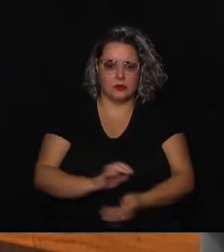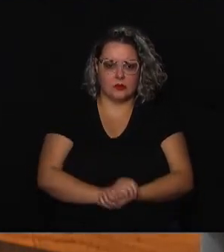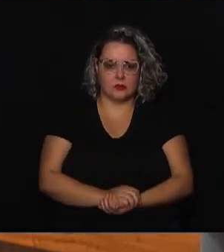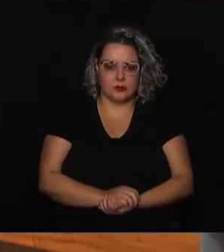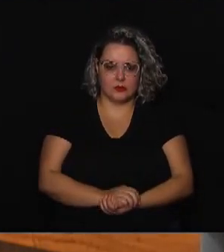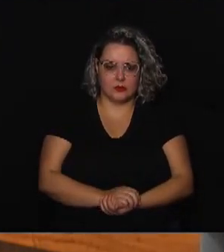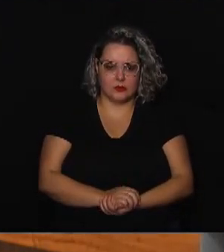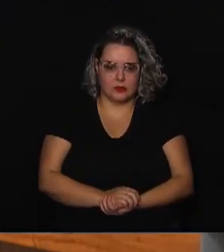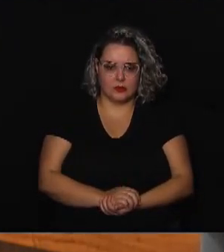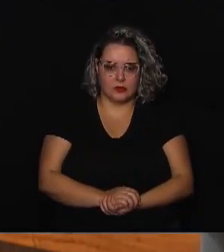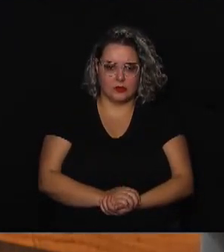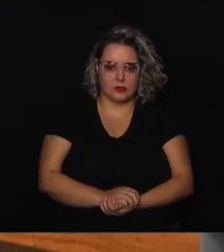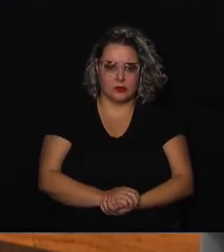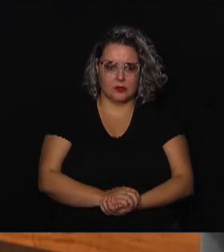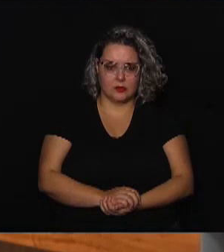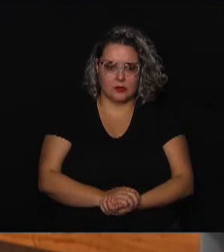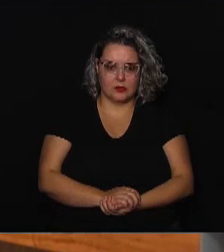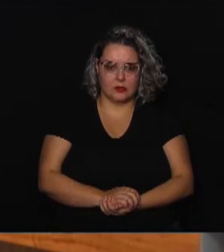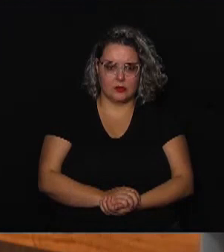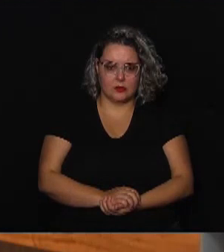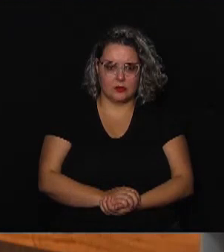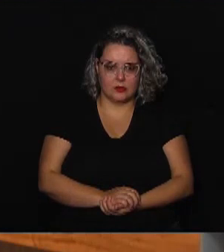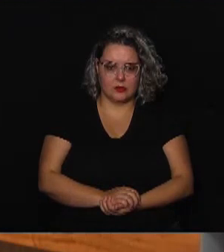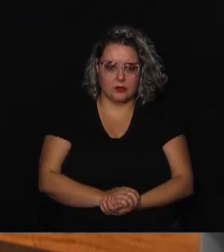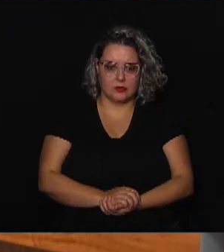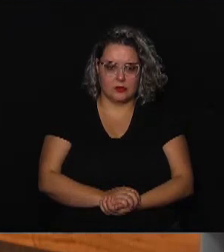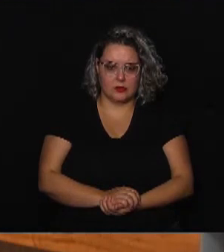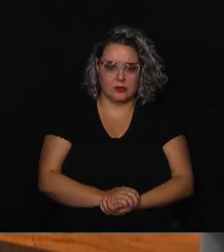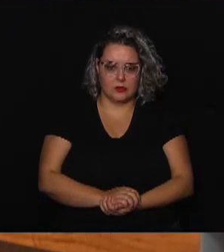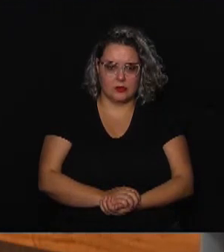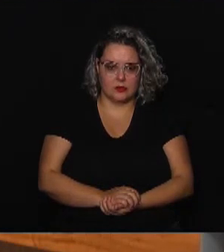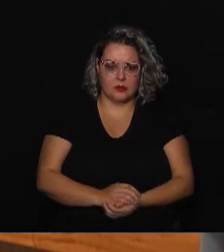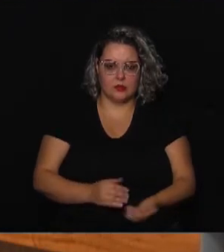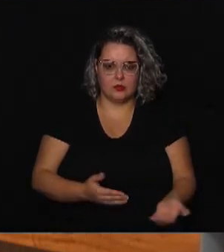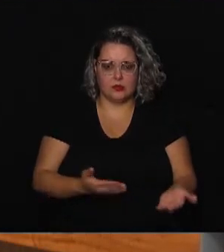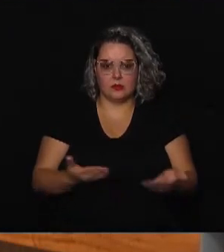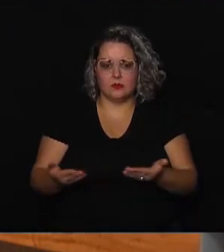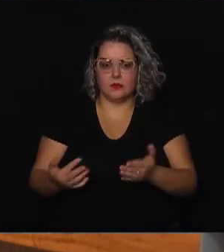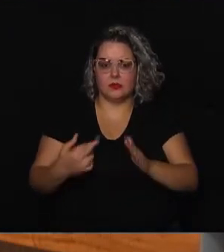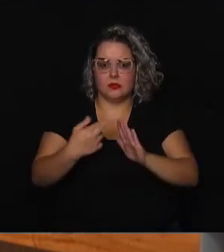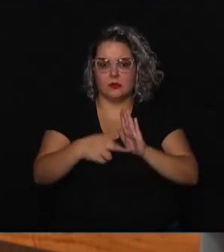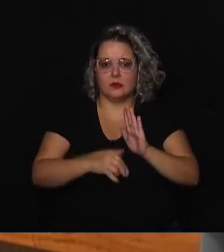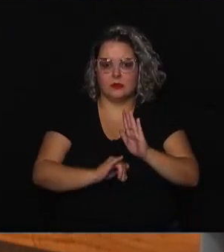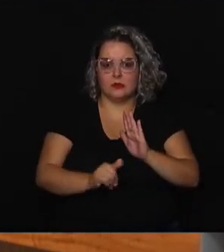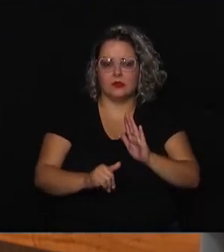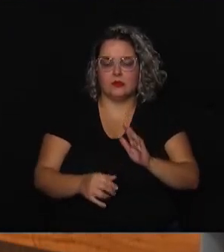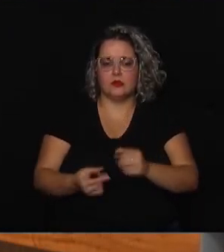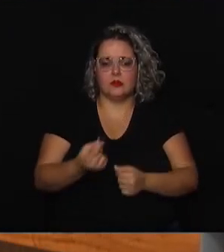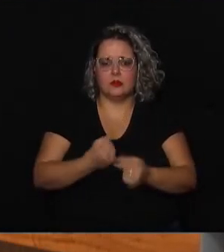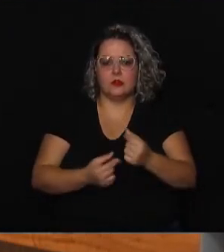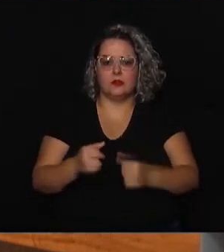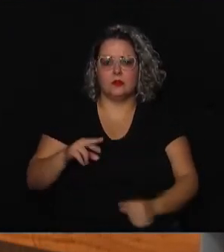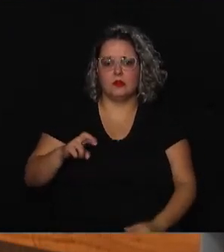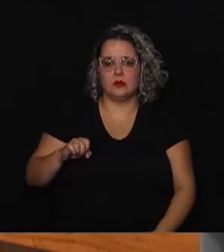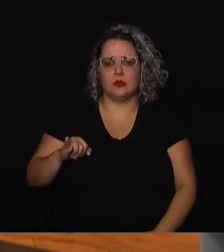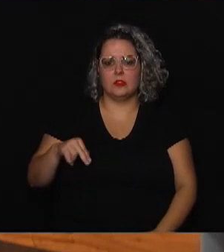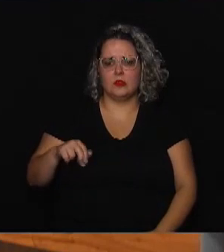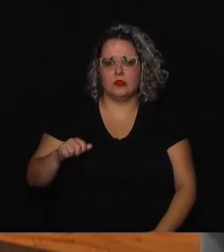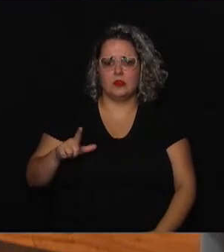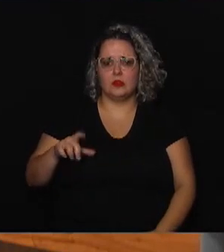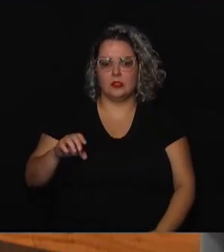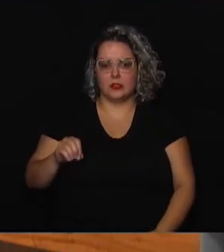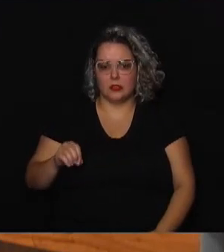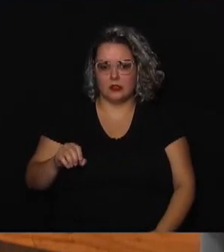para também apresentar o relatório, parte financeira. O Reinaldo Oliveira, o Agnaldo Ribeiro